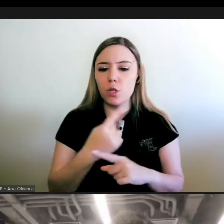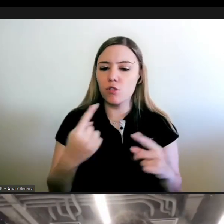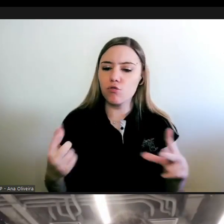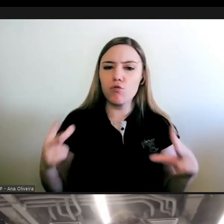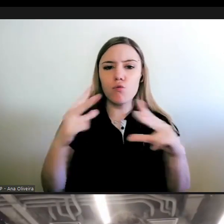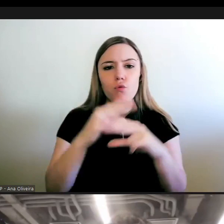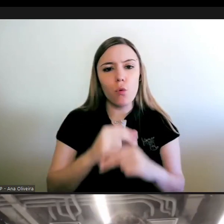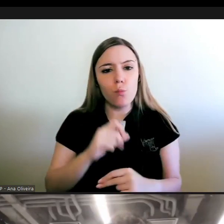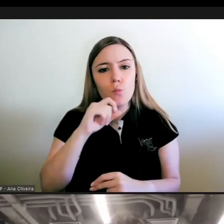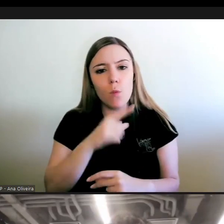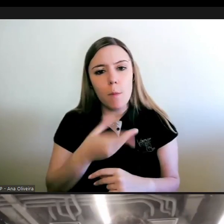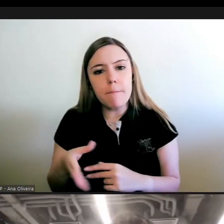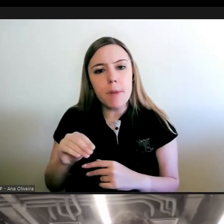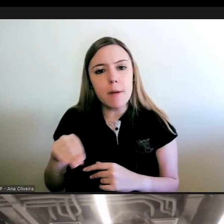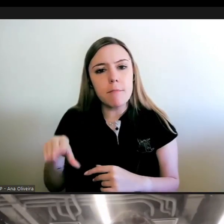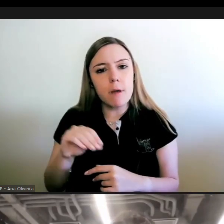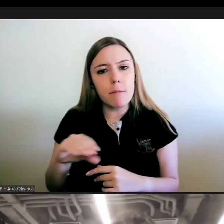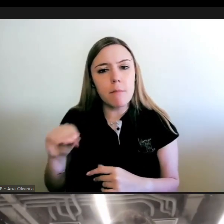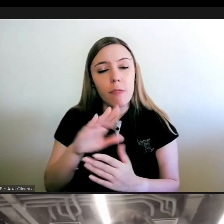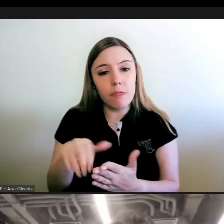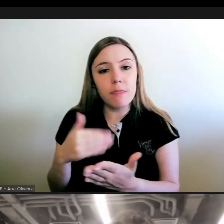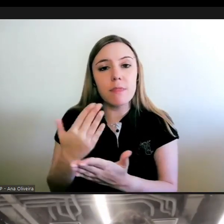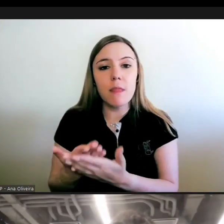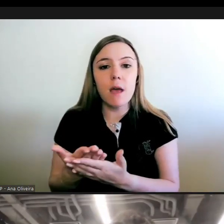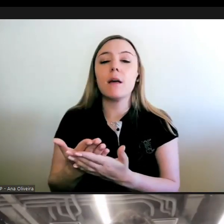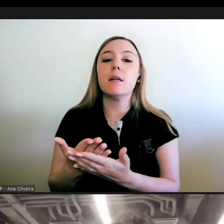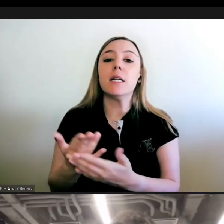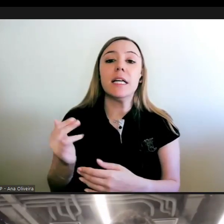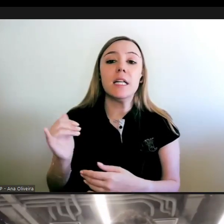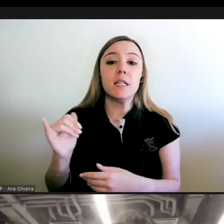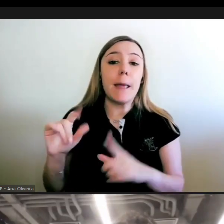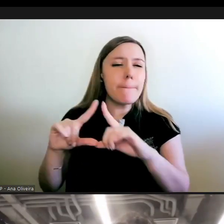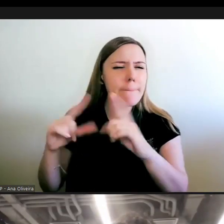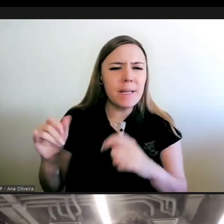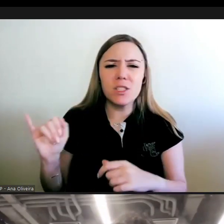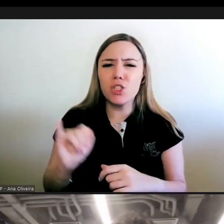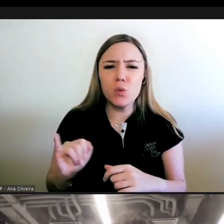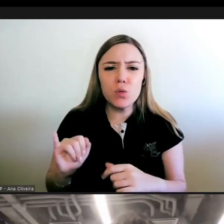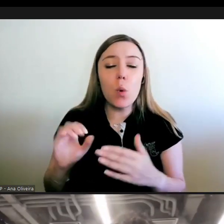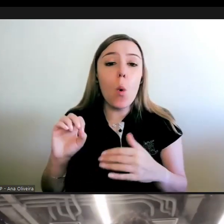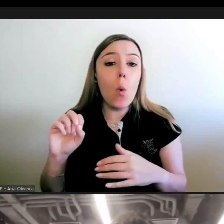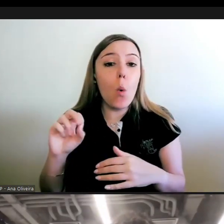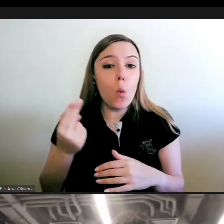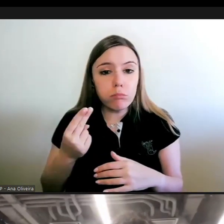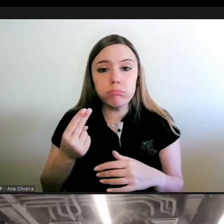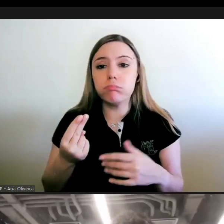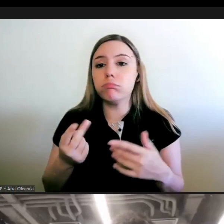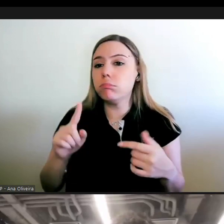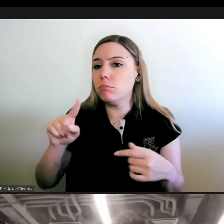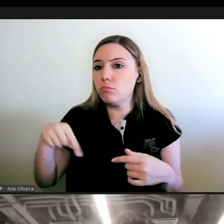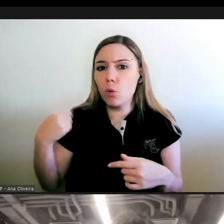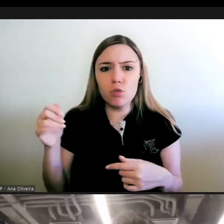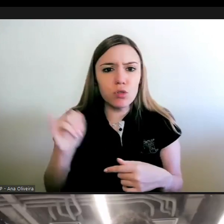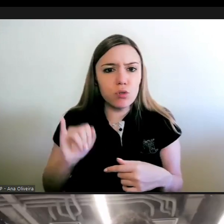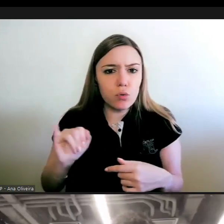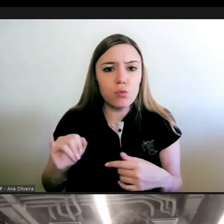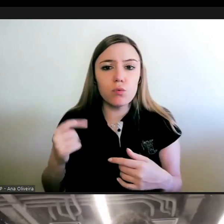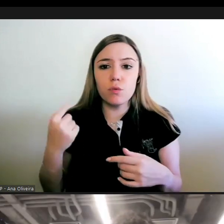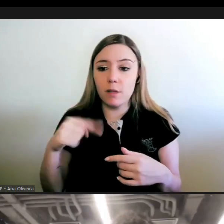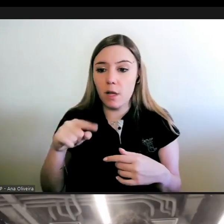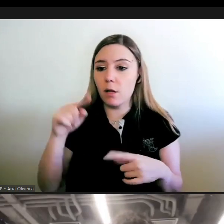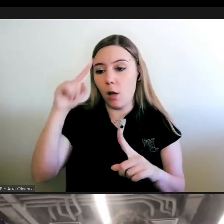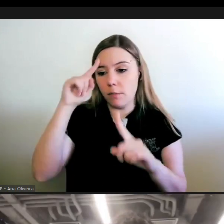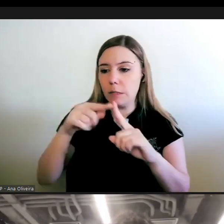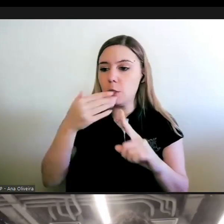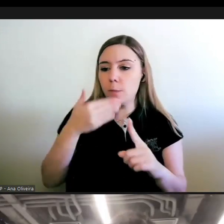podemos acrescentar tanto para as organizações nas quais estamos, como para as demais organizações nesta partilha de experiências e, portanto,